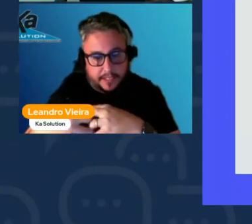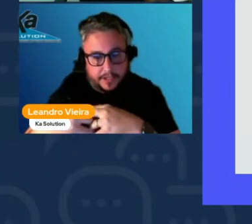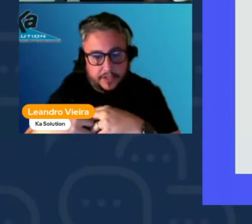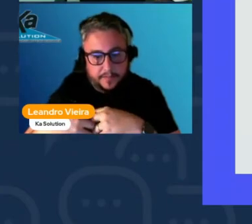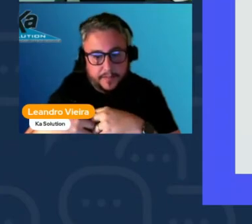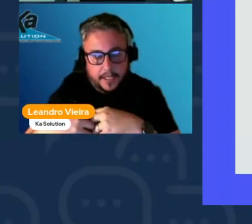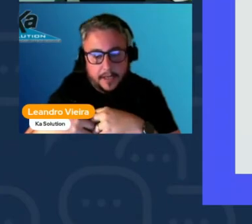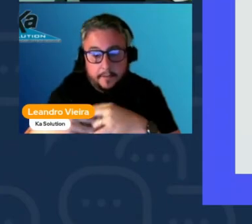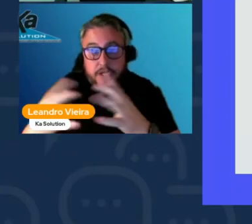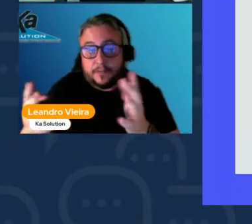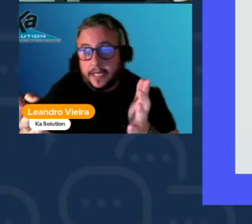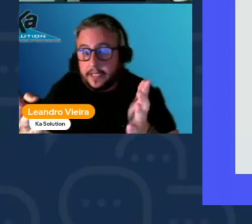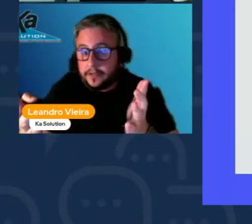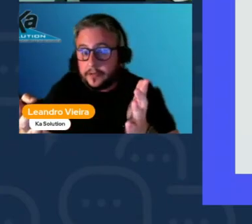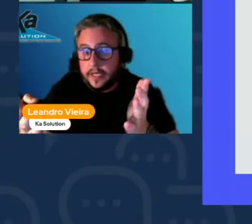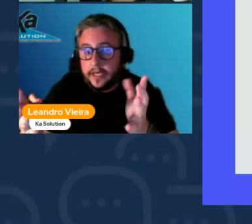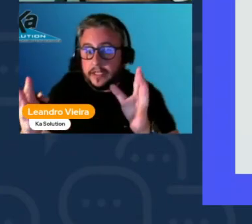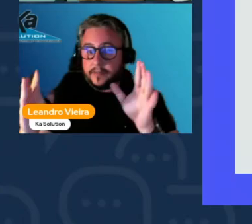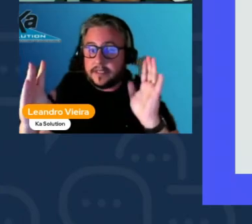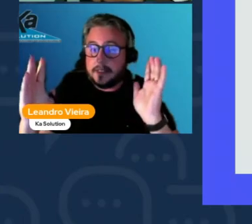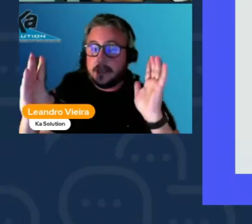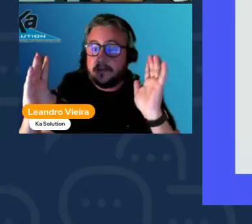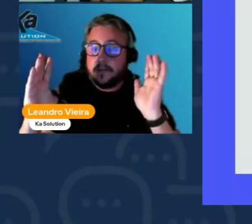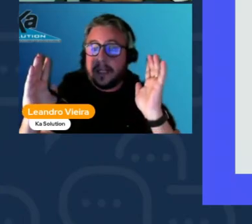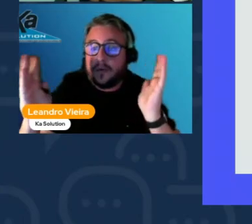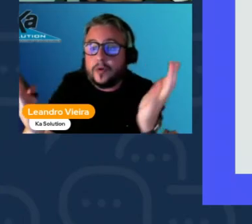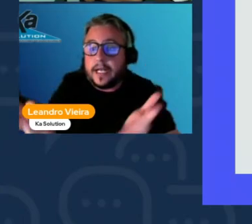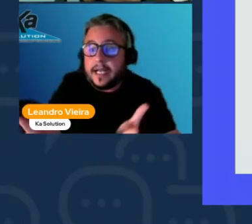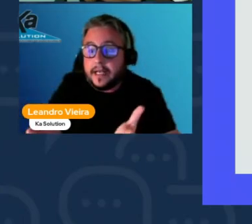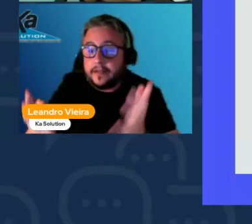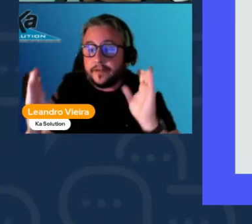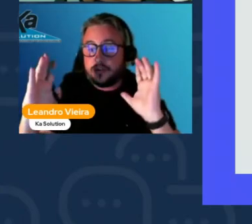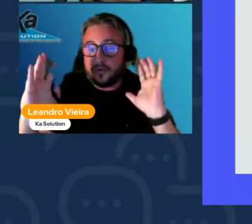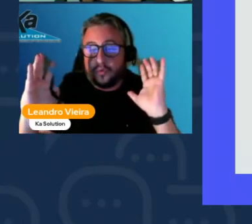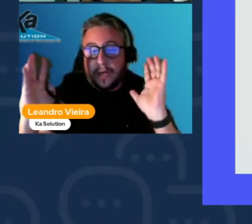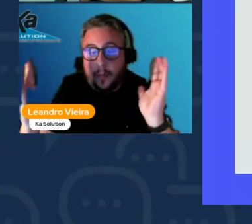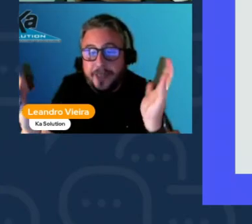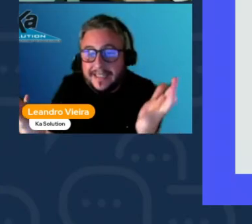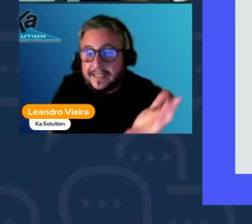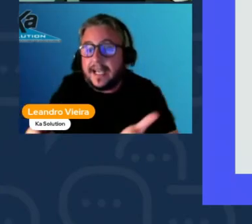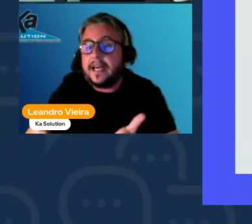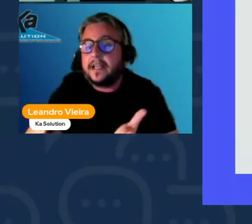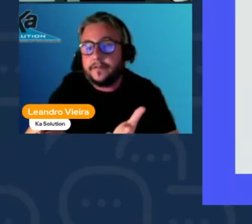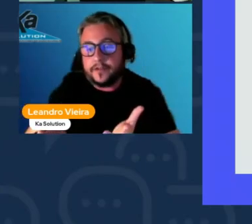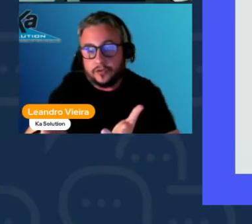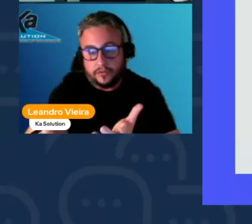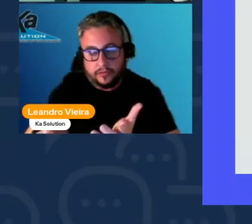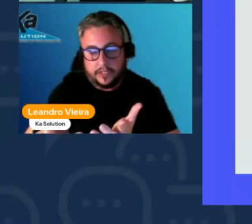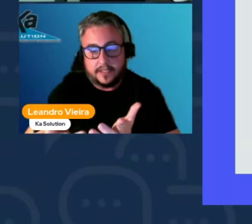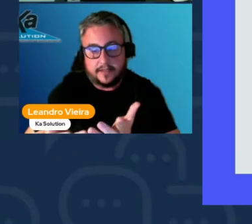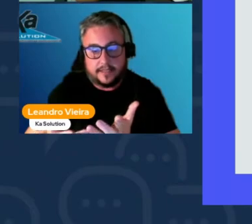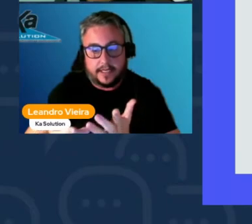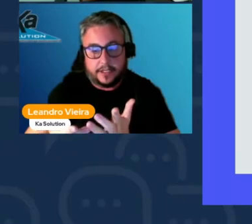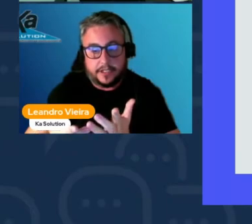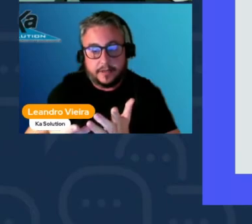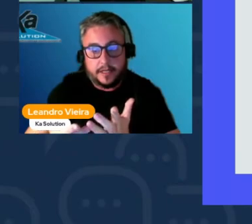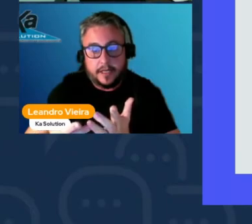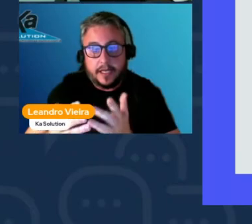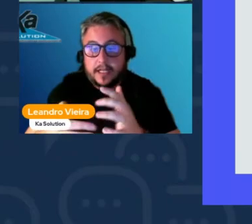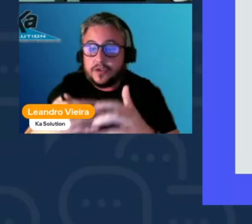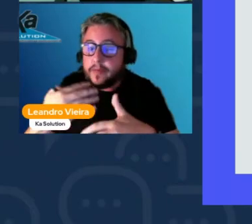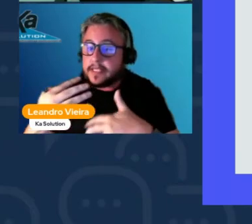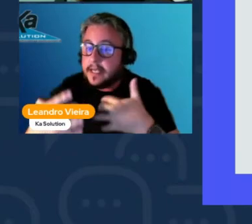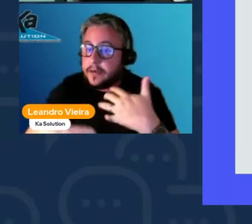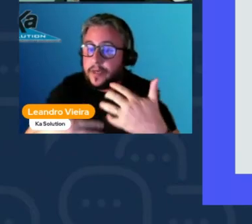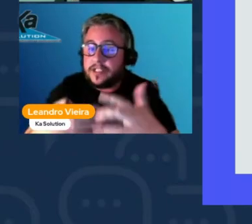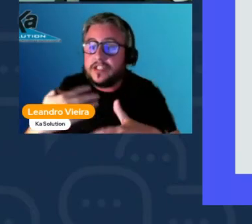no seu site. Mas para isso, eles precisavam melhorar a infraestrutura, aumentar a infraestrutura desse site.